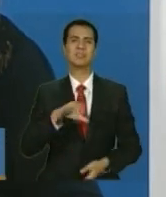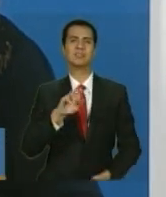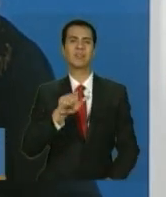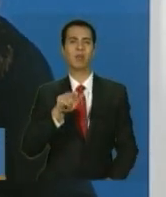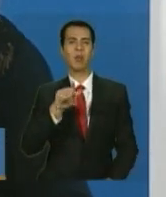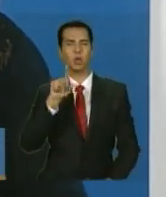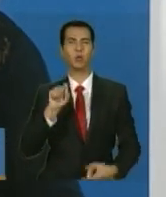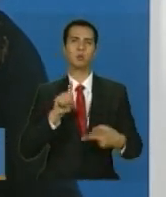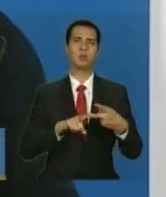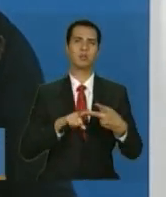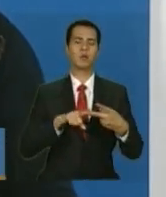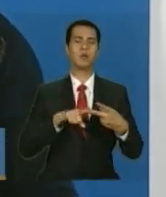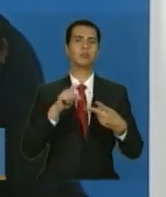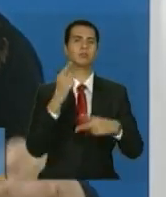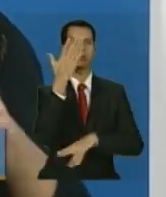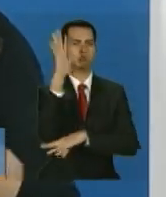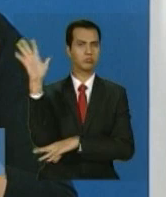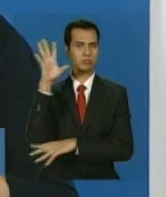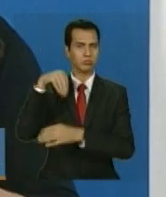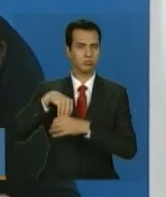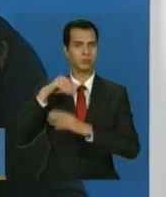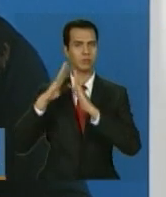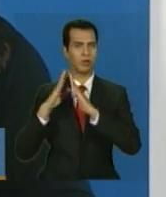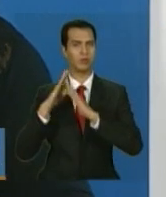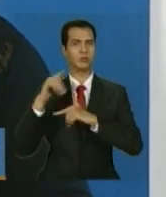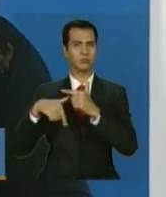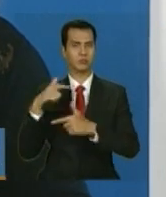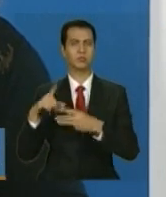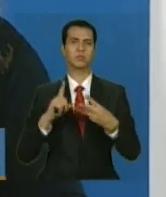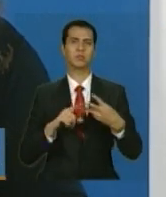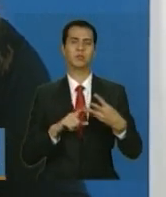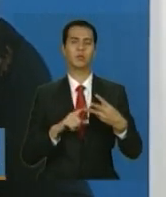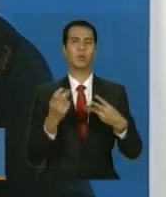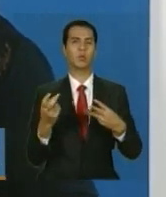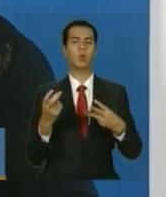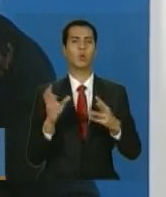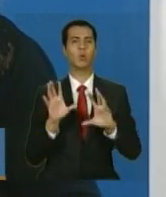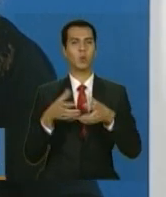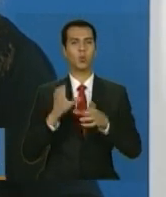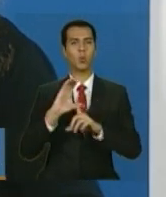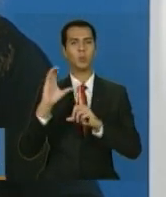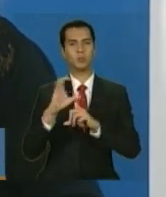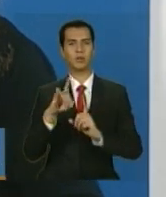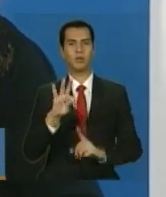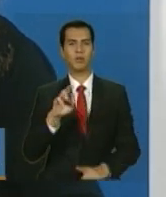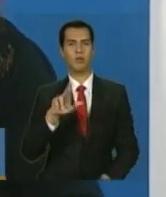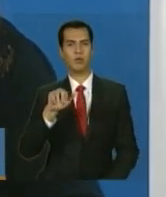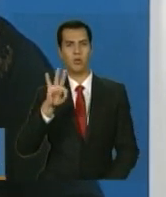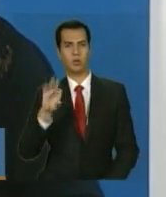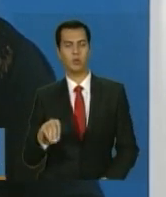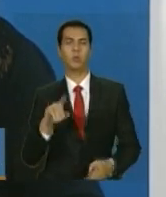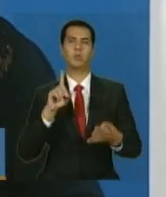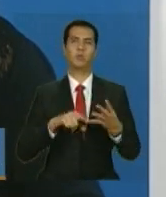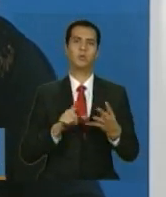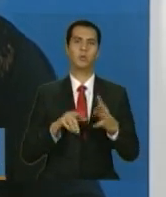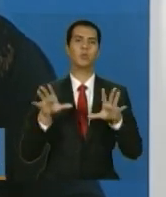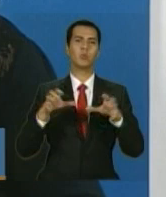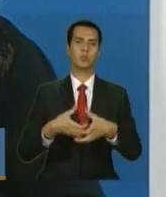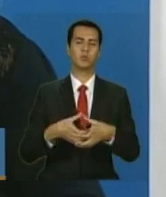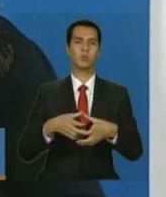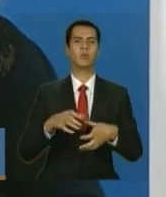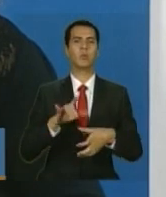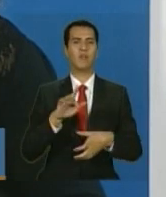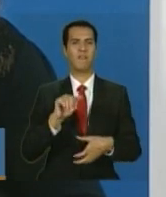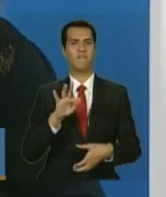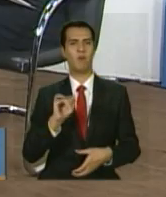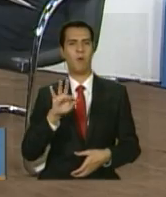extrativistas, ribeirinhas, pertencentes à comunidade de terreiro, assentados da reforma agrária, beneficiários do Programa Nacional de Crédito